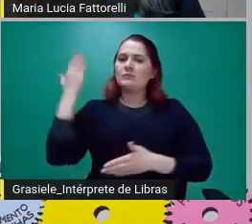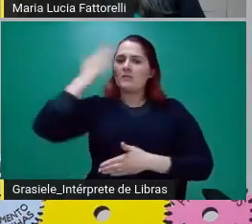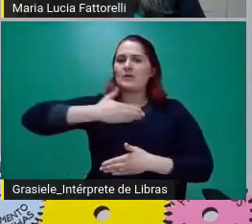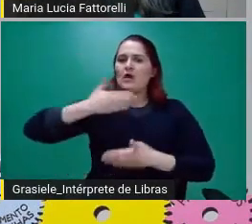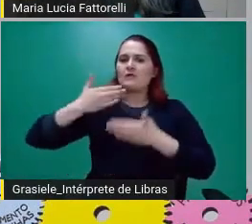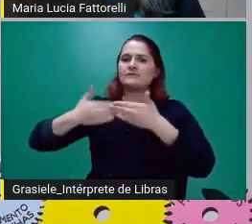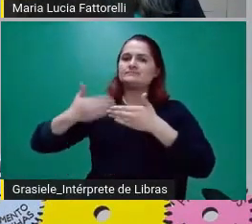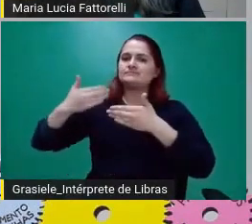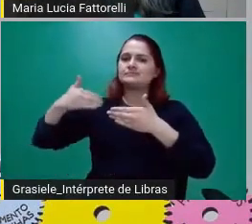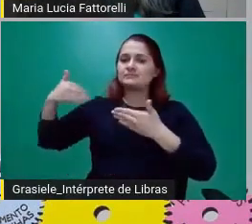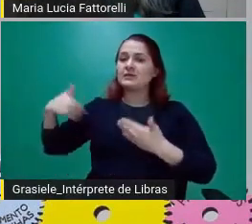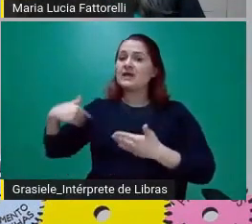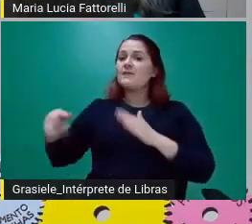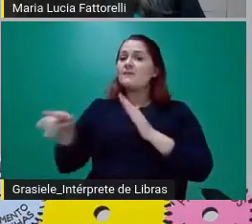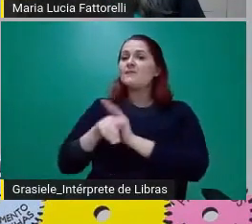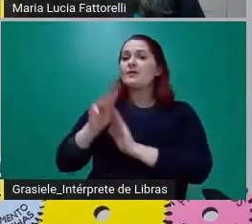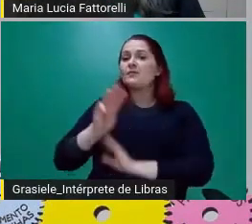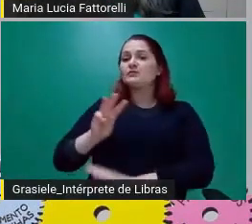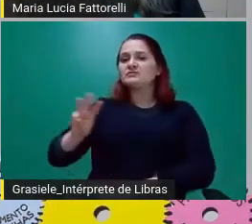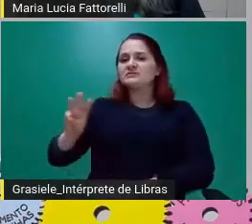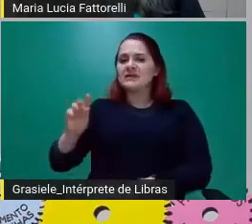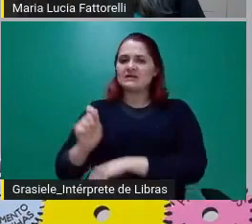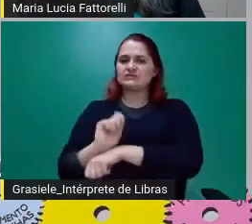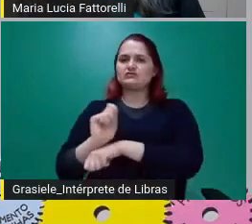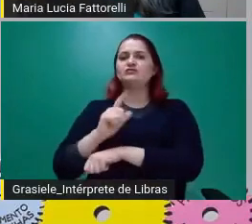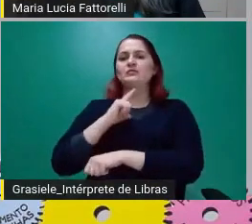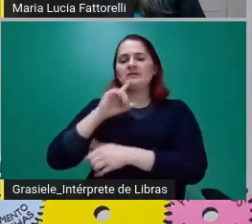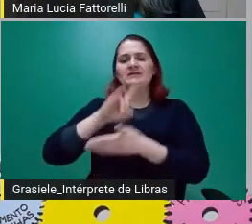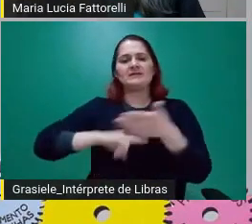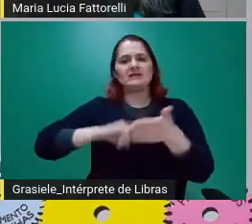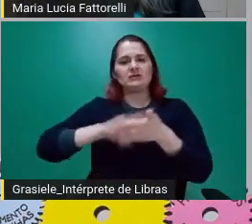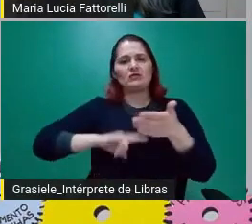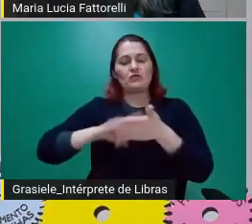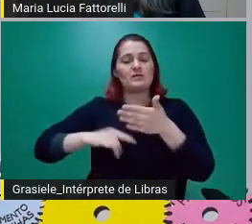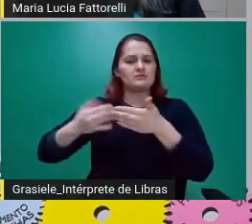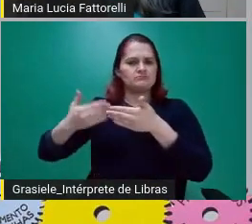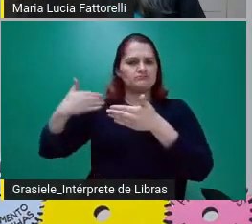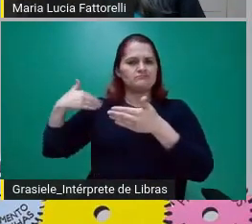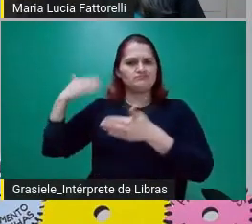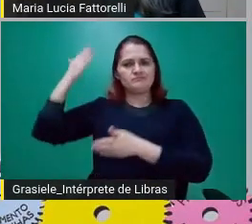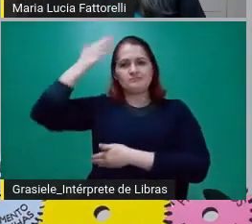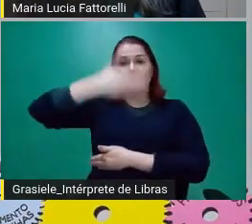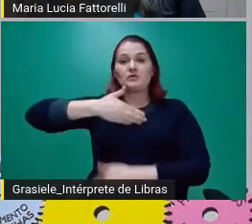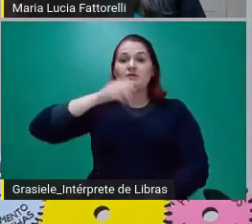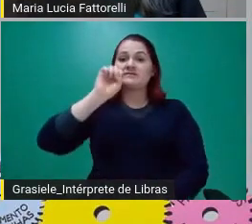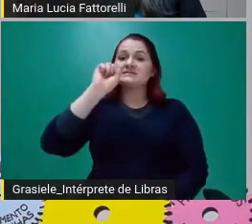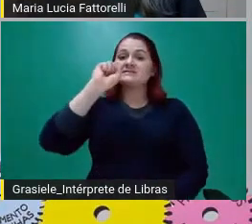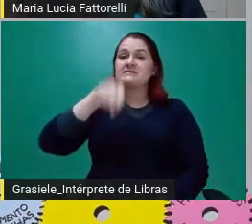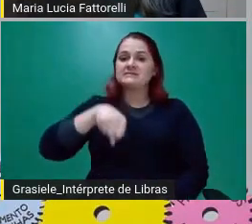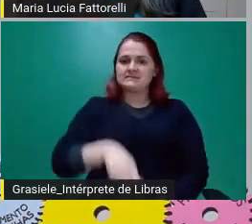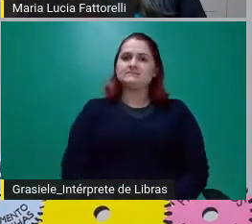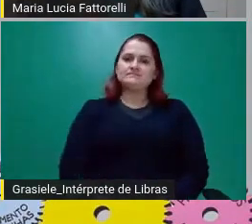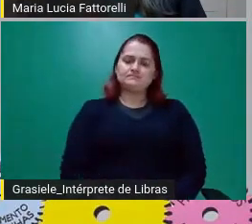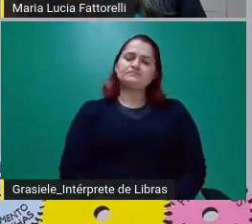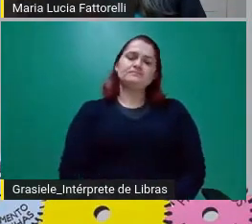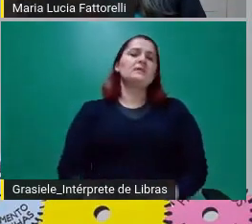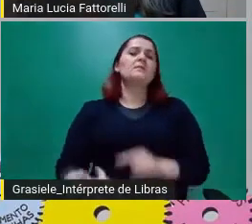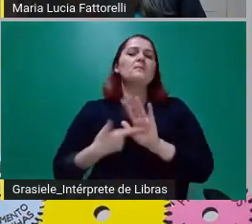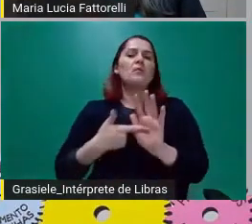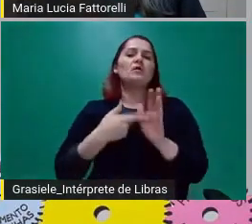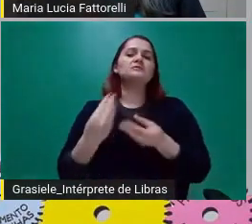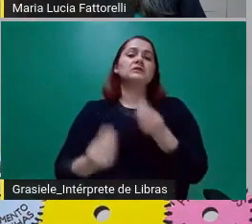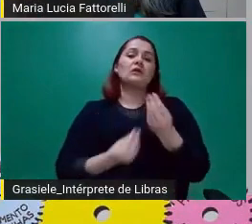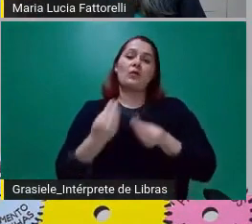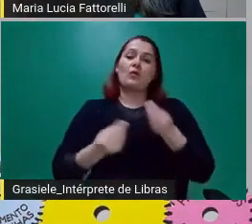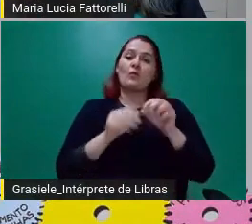no site da auditoria, que fala desse processo desde lá atrás, de como o sistema da dívida